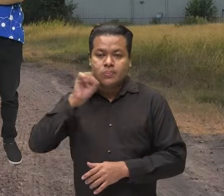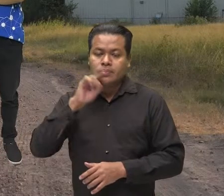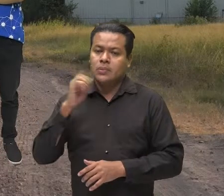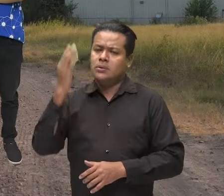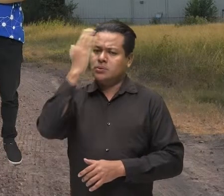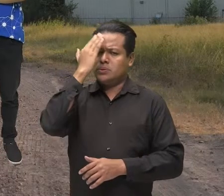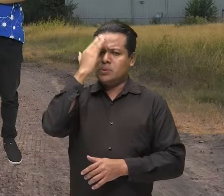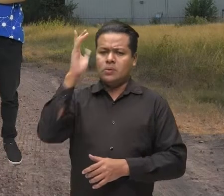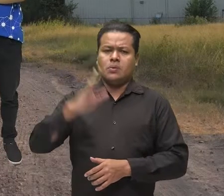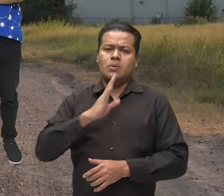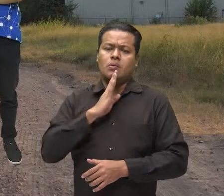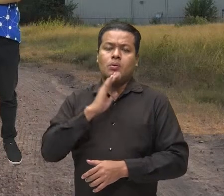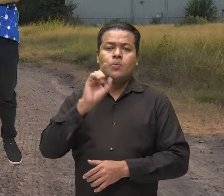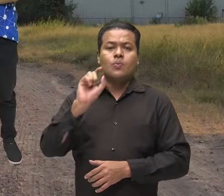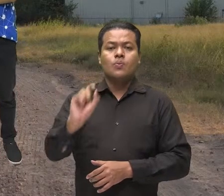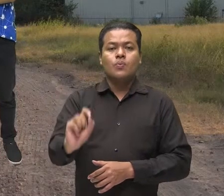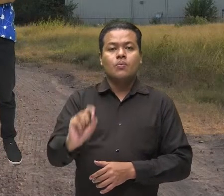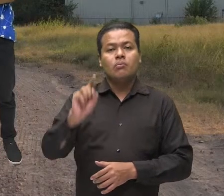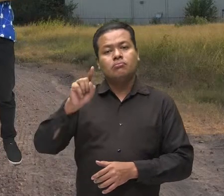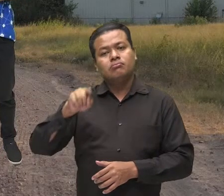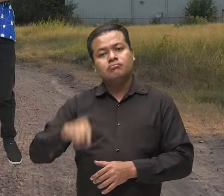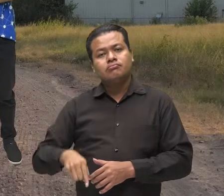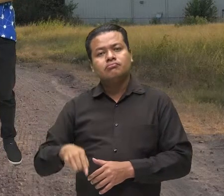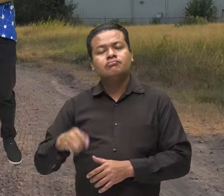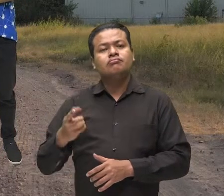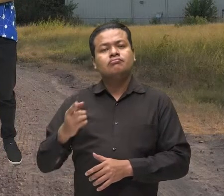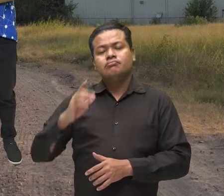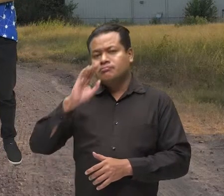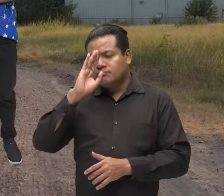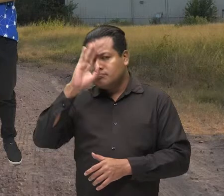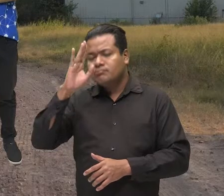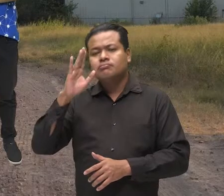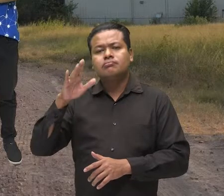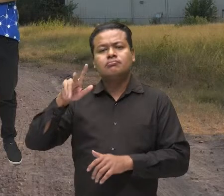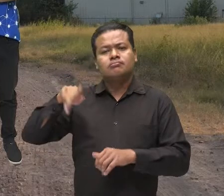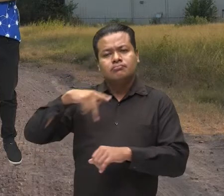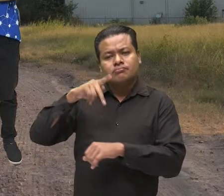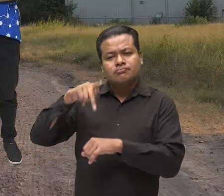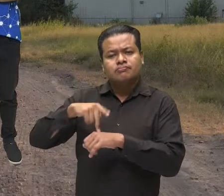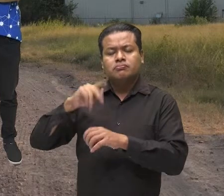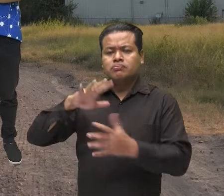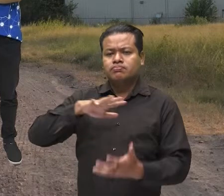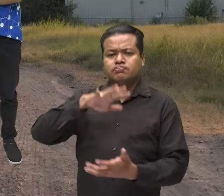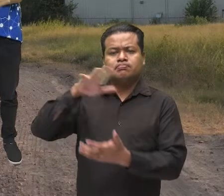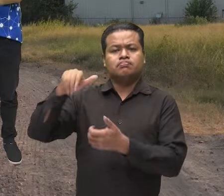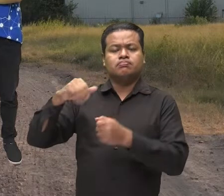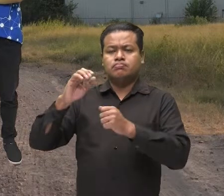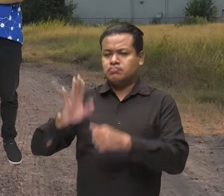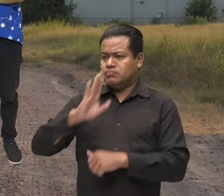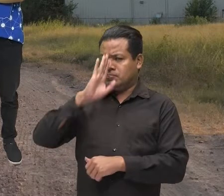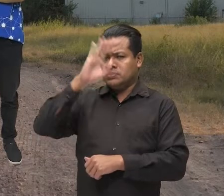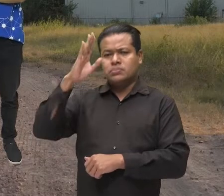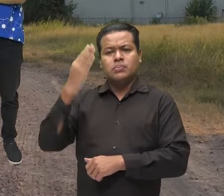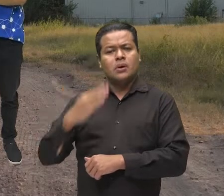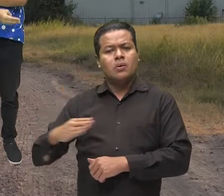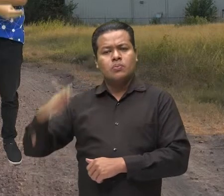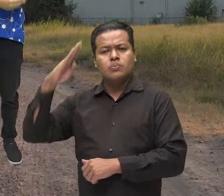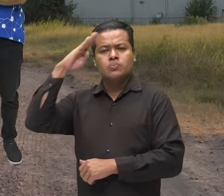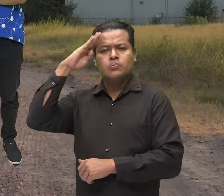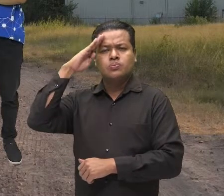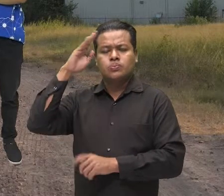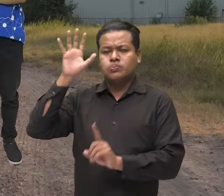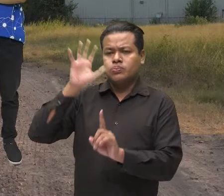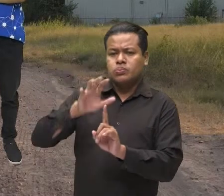sabe, ele é uma das principais nações do mundo, né? Tanto na economia quanto no poder militar, né? Na